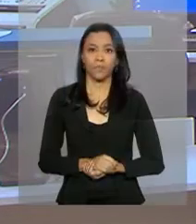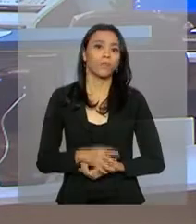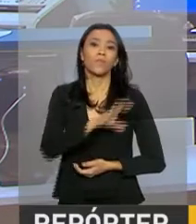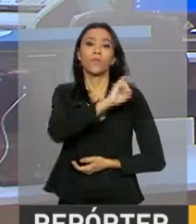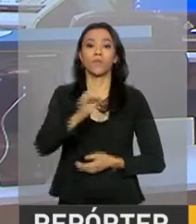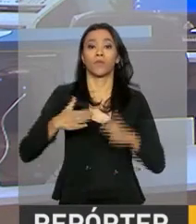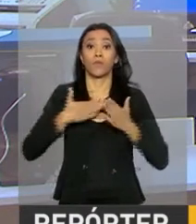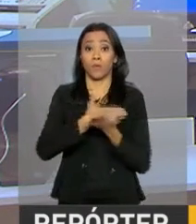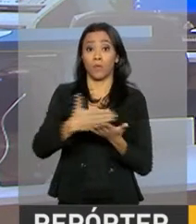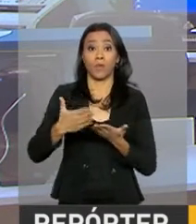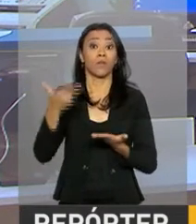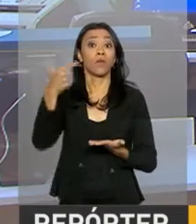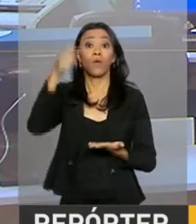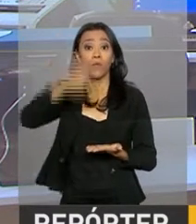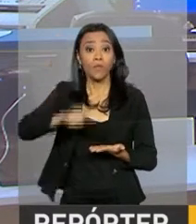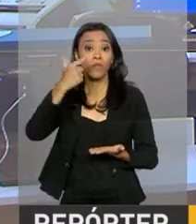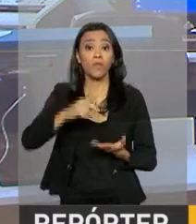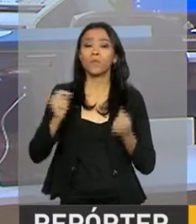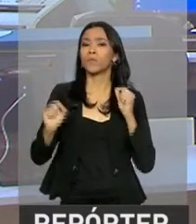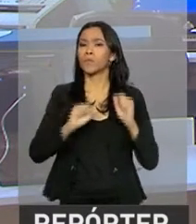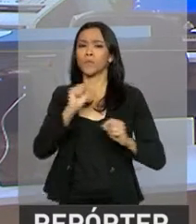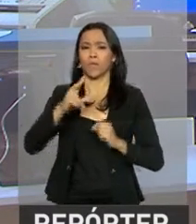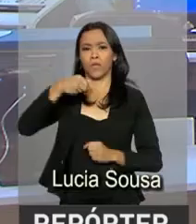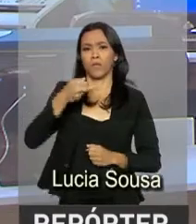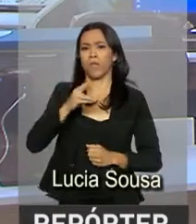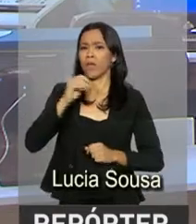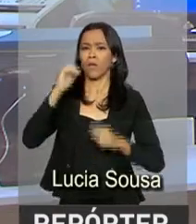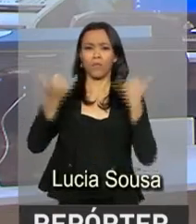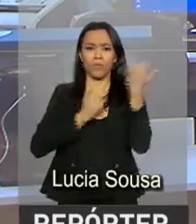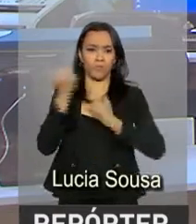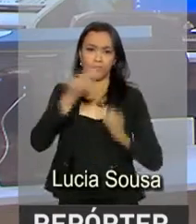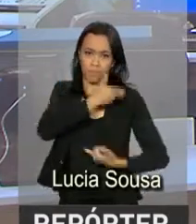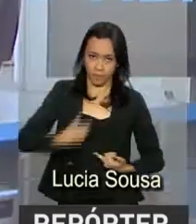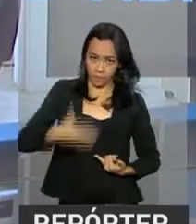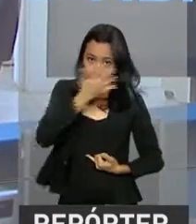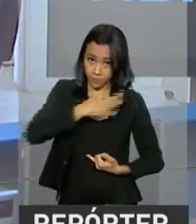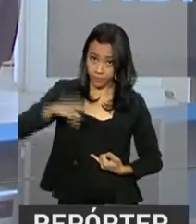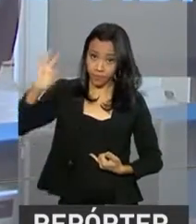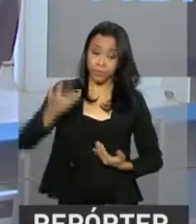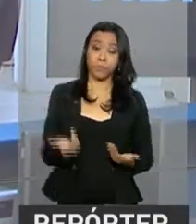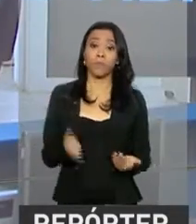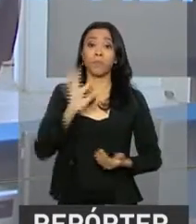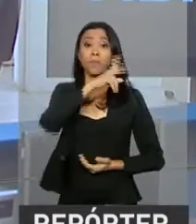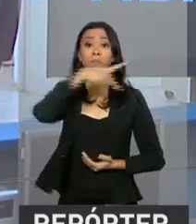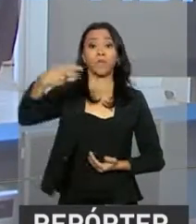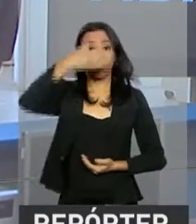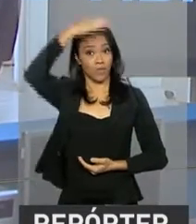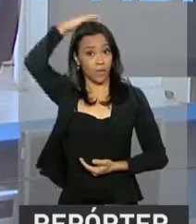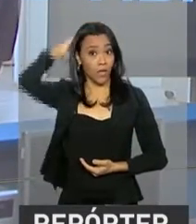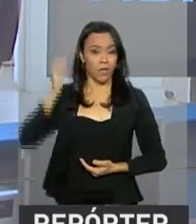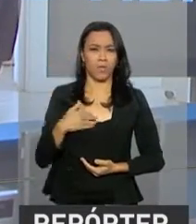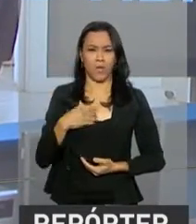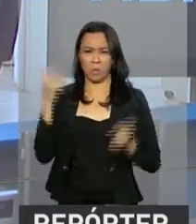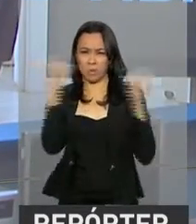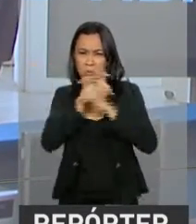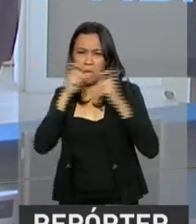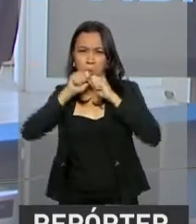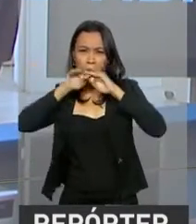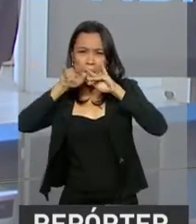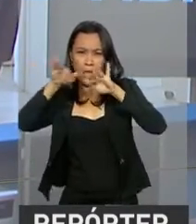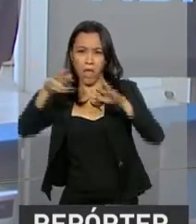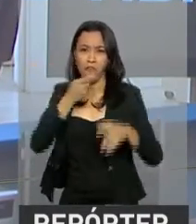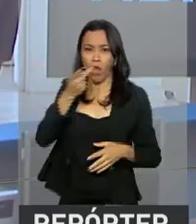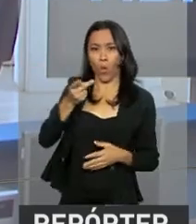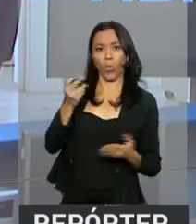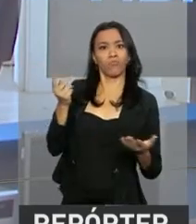o Olá começa agora mais uma edição do repórter NBR com as notícias do governo federal o presidente Michel Temer negou boatos sobre